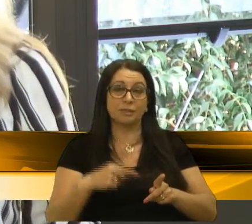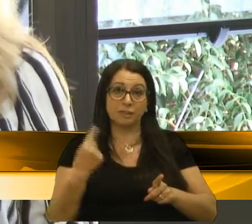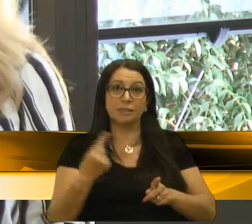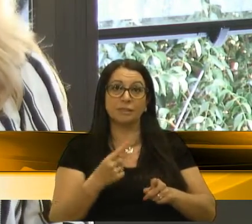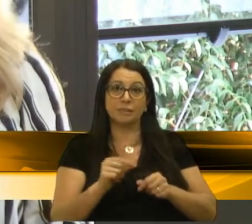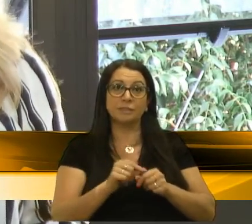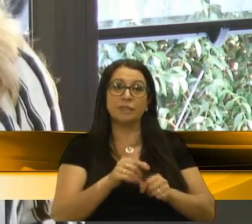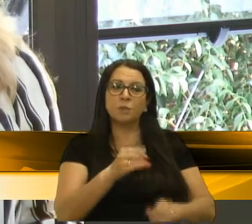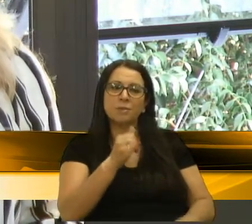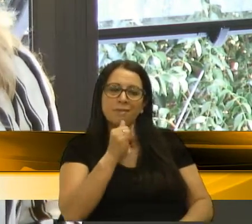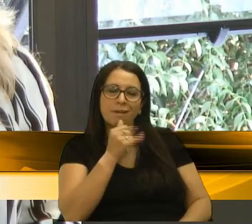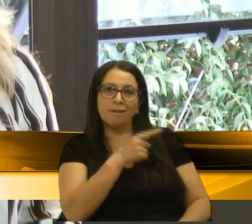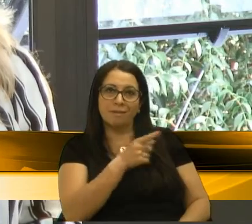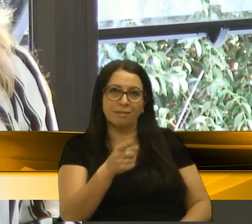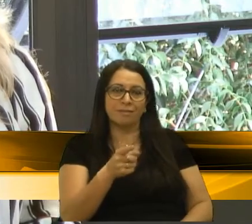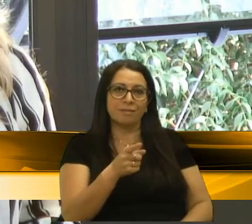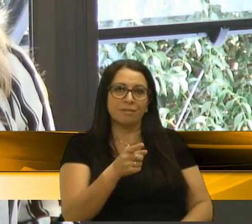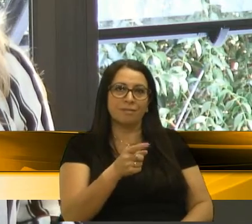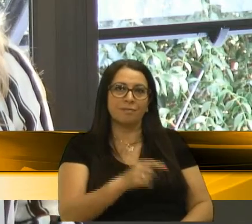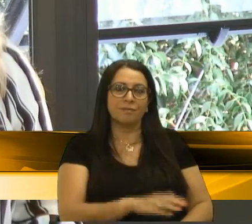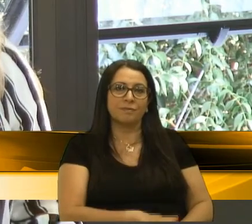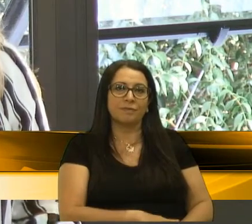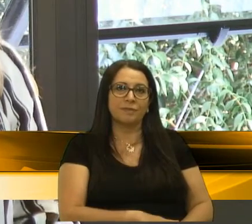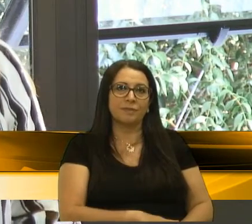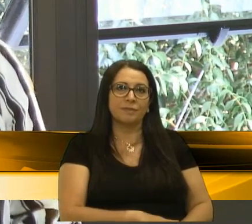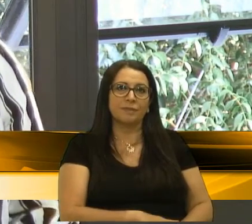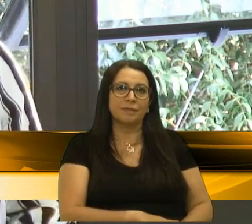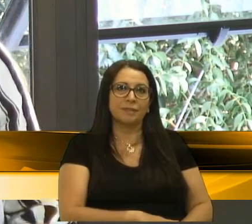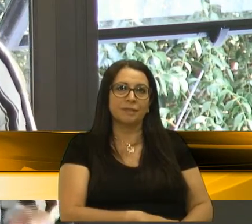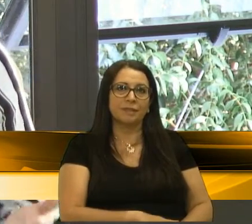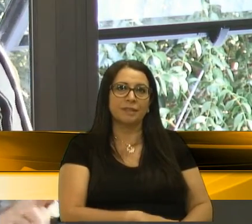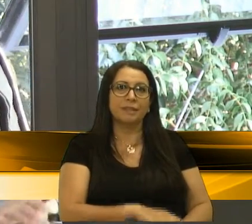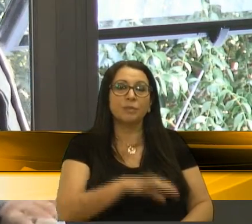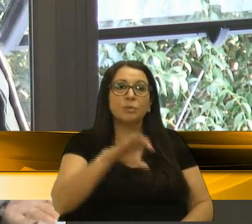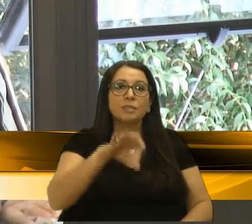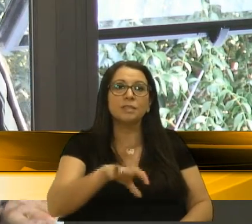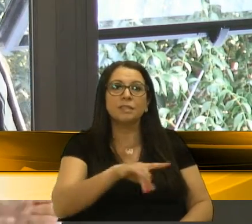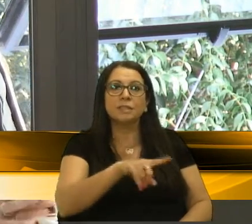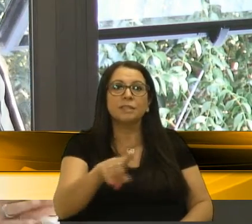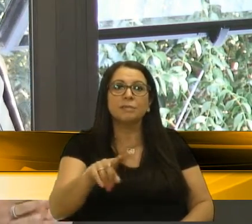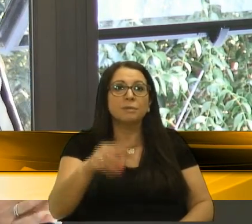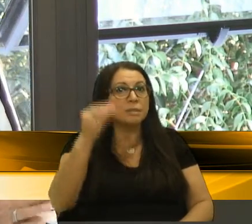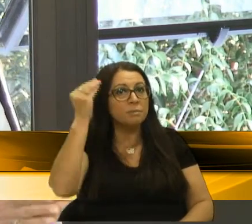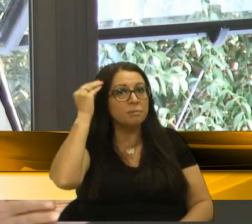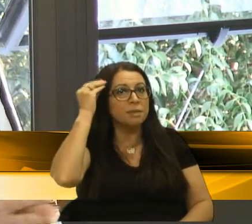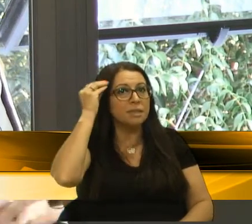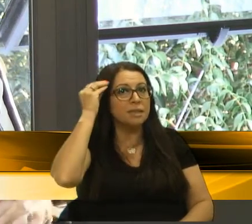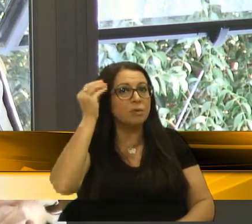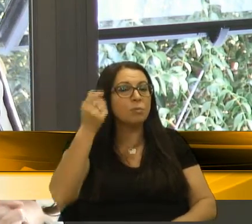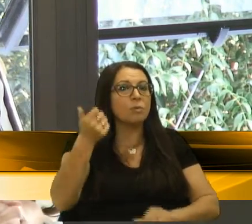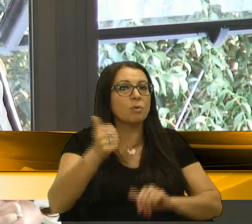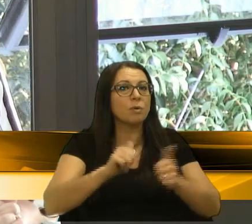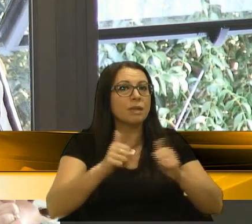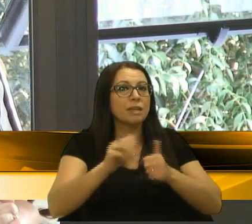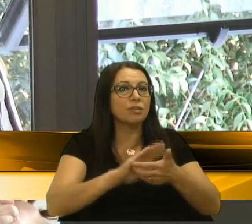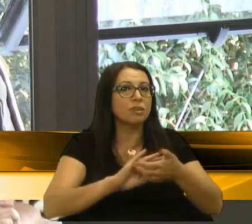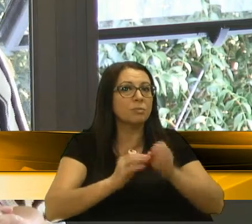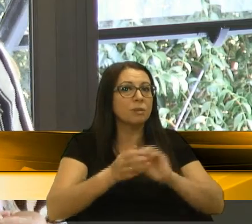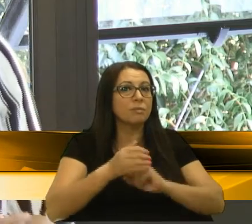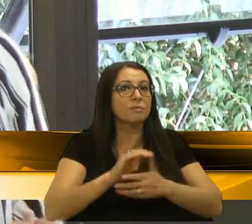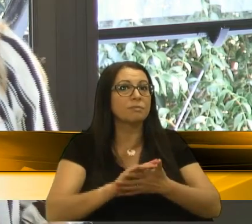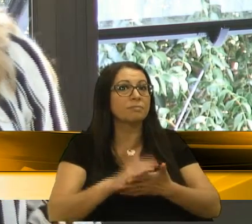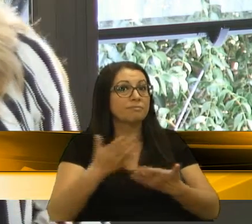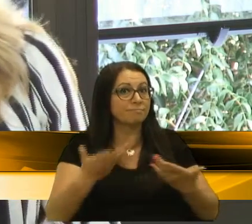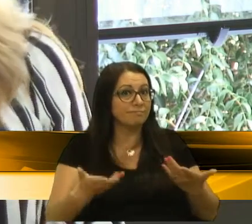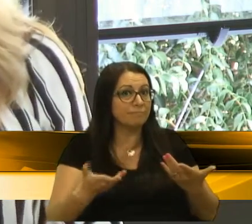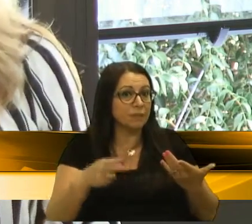um teste, né, uma passada incerta nos setores para testar como é que estava a qualidade da lavada de mãos. Então,